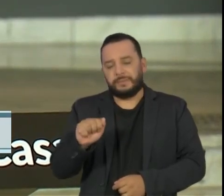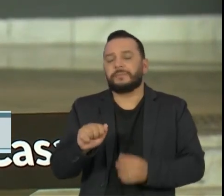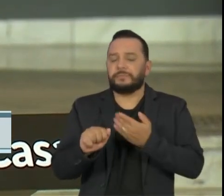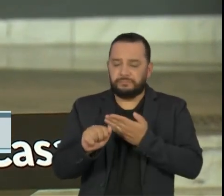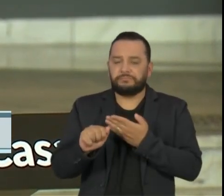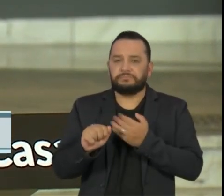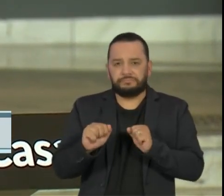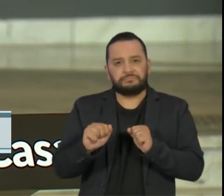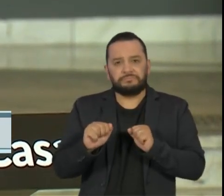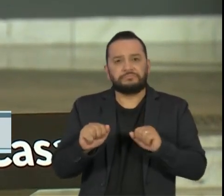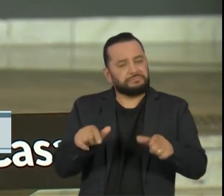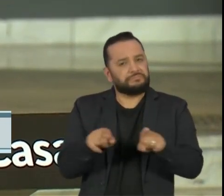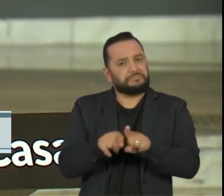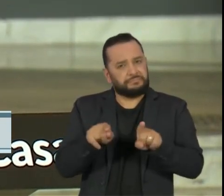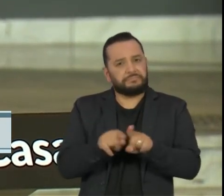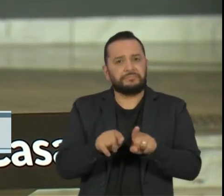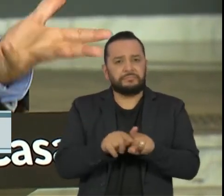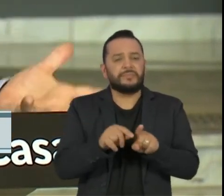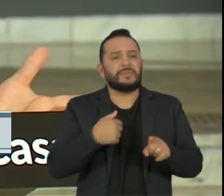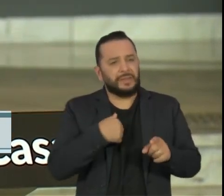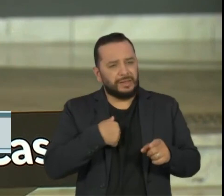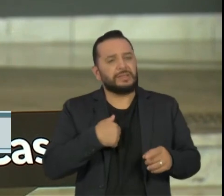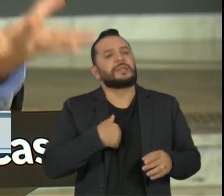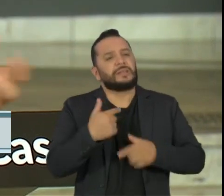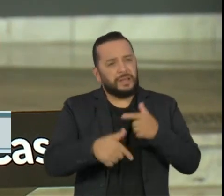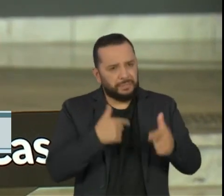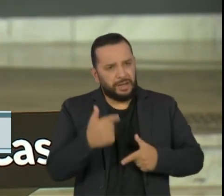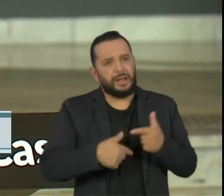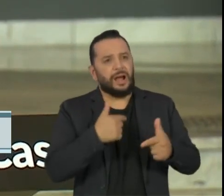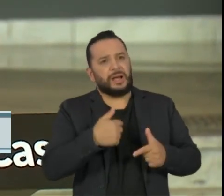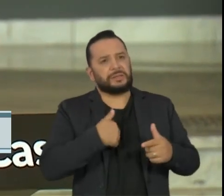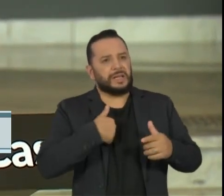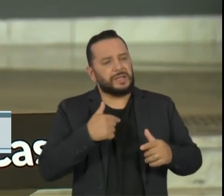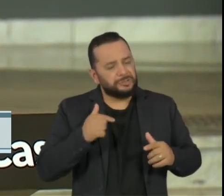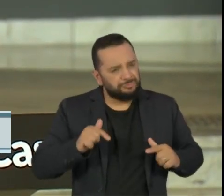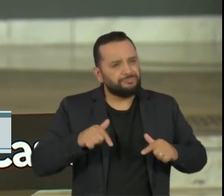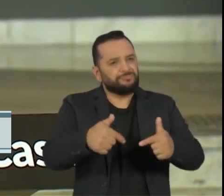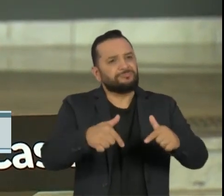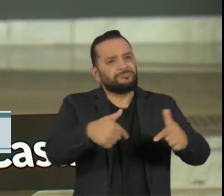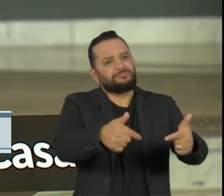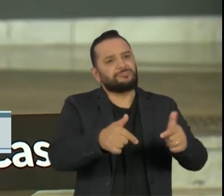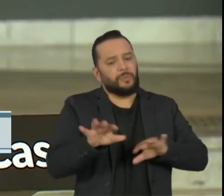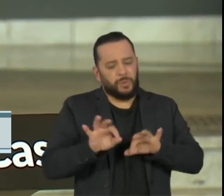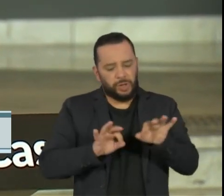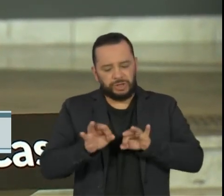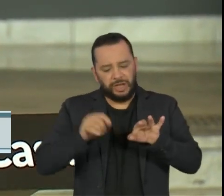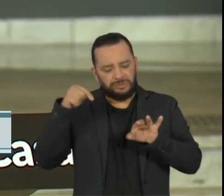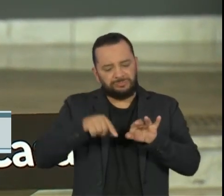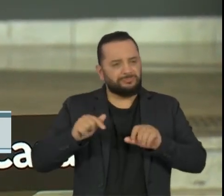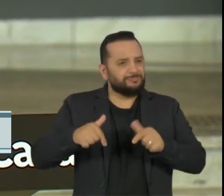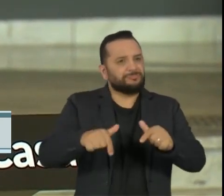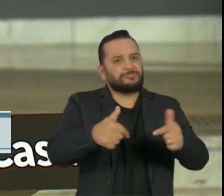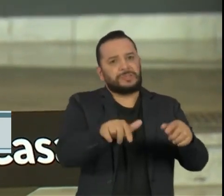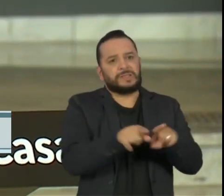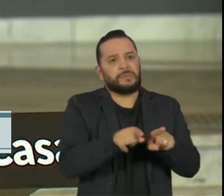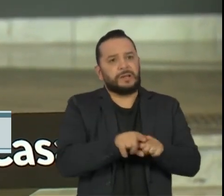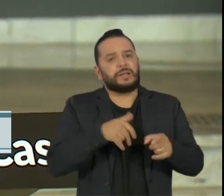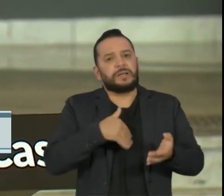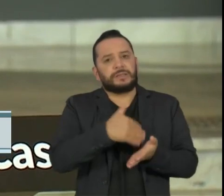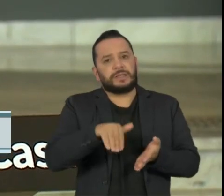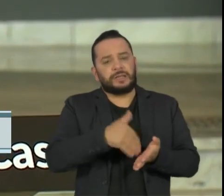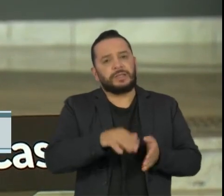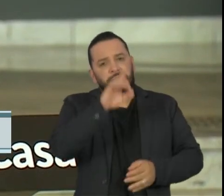inclusive tem se empenhado pessoalmente na realização de algum desses projetos. A Secretaria de Direitos da Pessoa